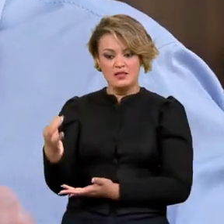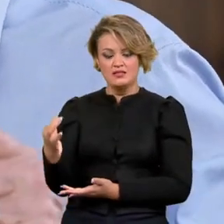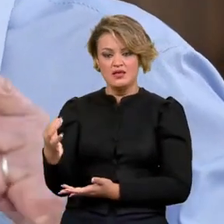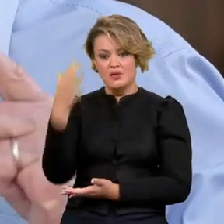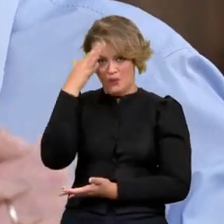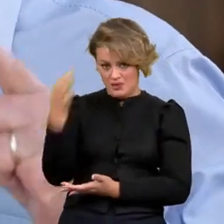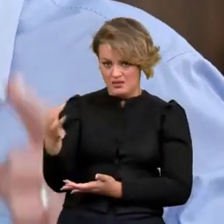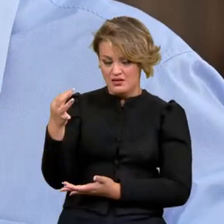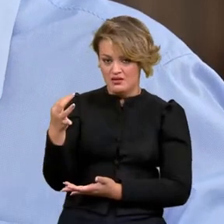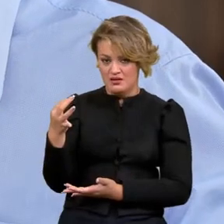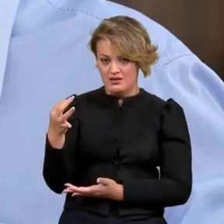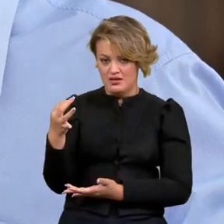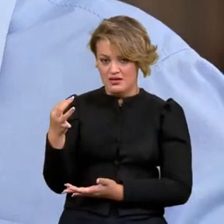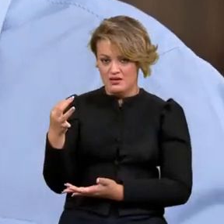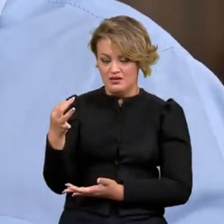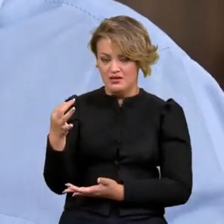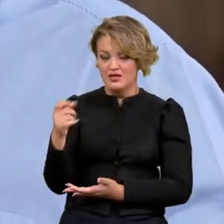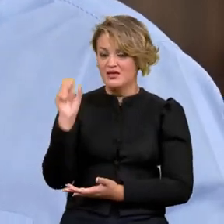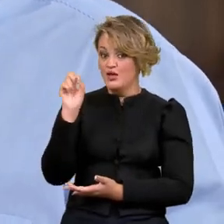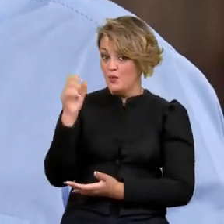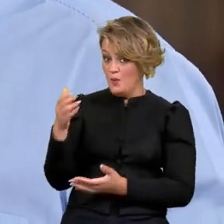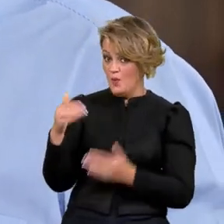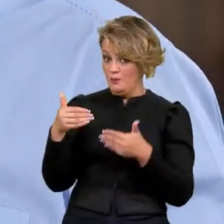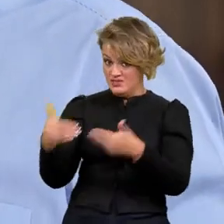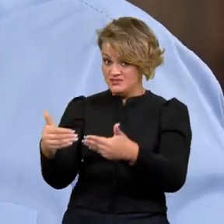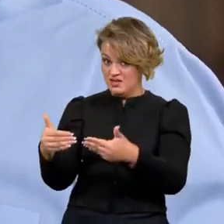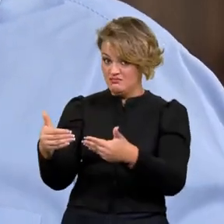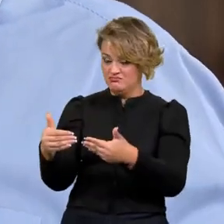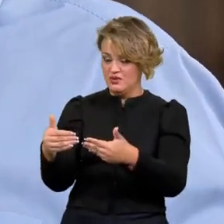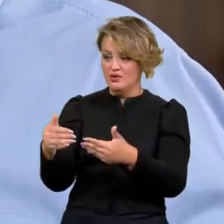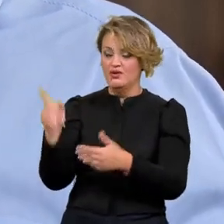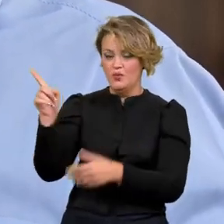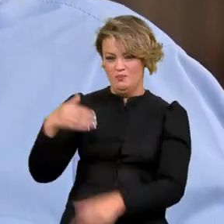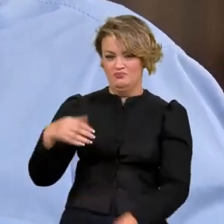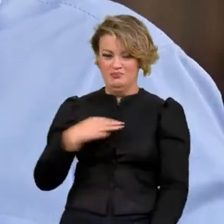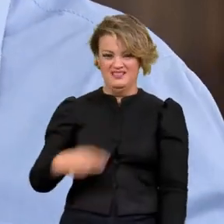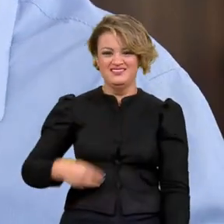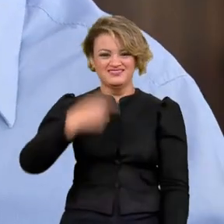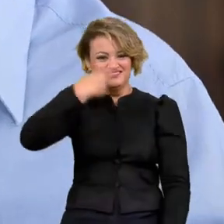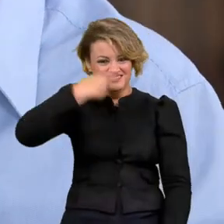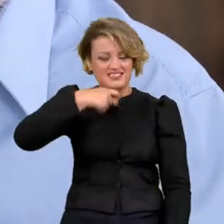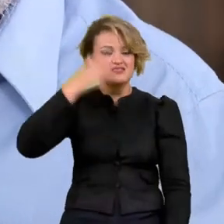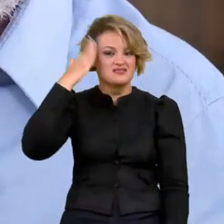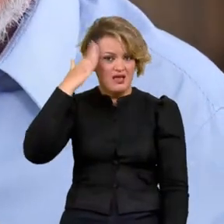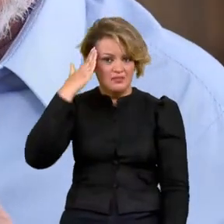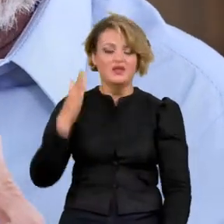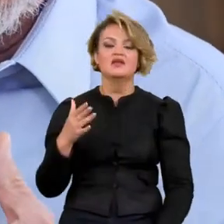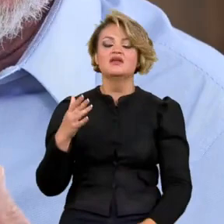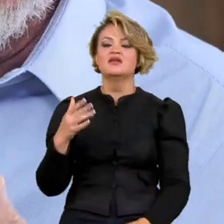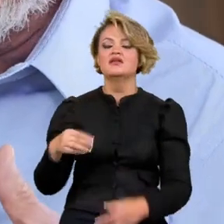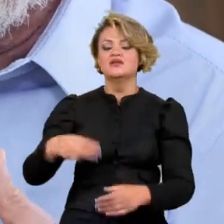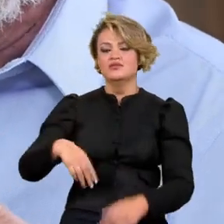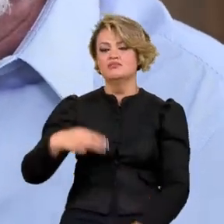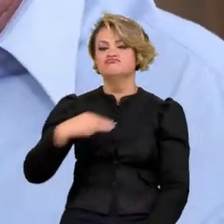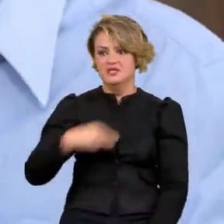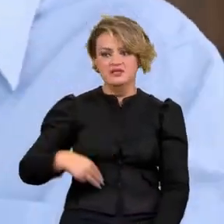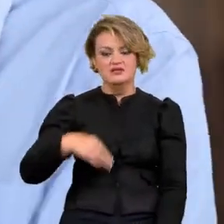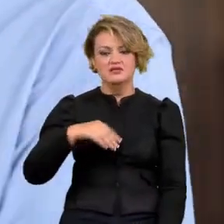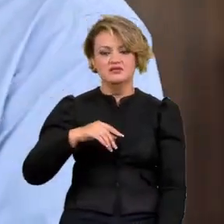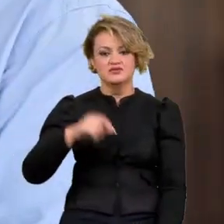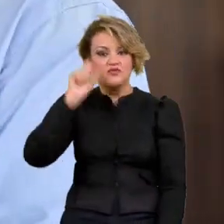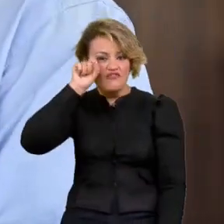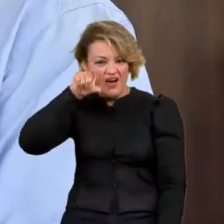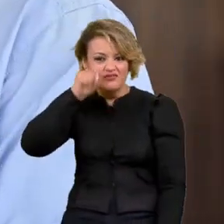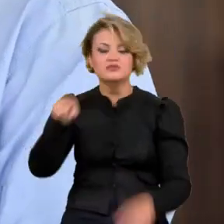ministério Paulo Teixeira tenta compreensão e o ministério fala dessa compreensão e eu acho que a gente vai caminhando vai caminhando vai